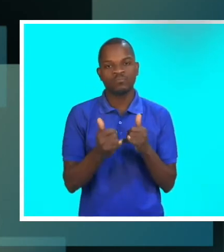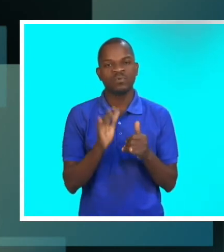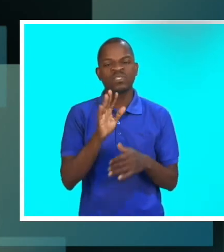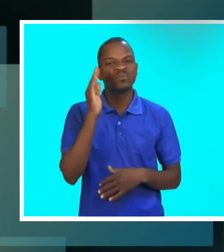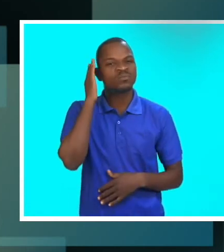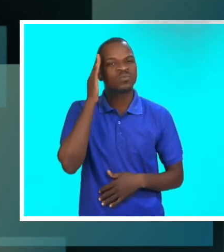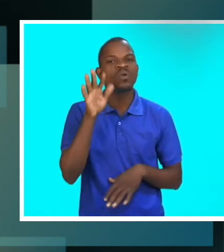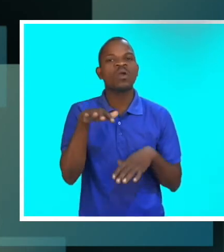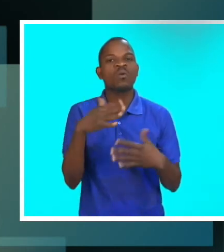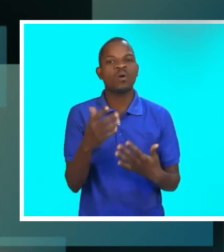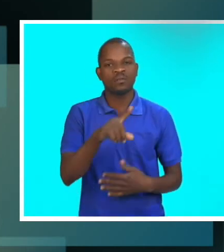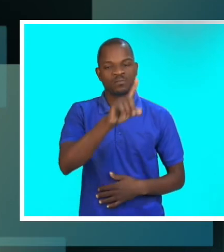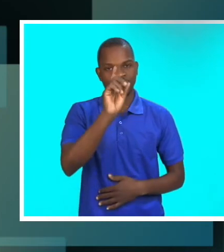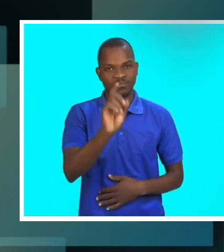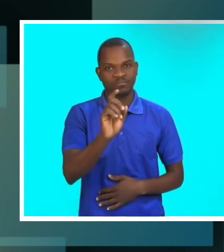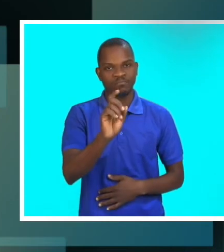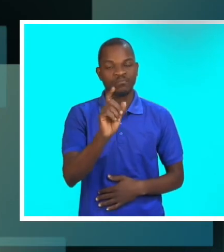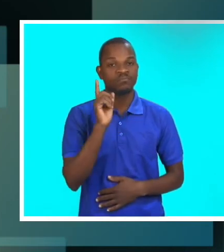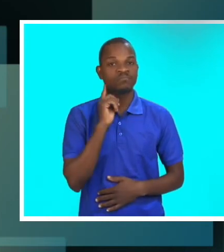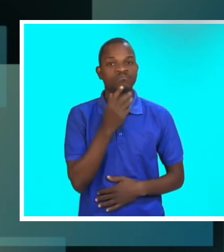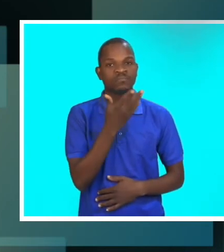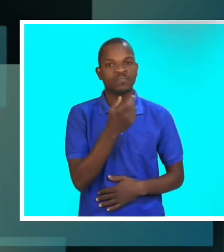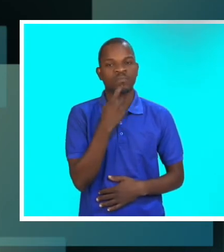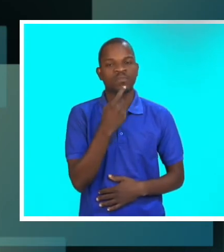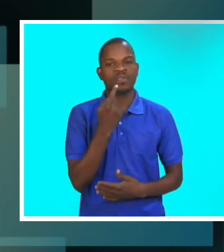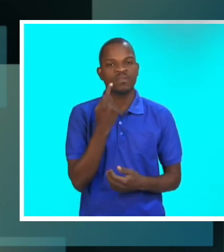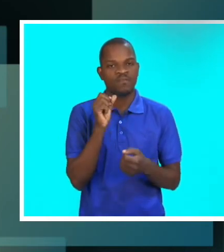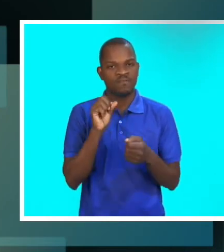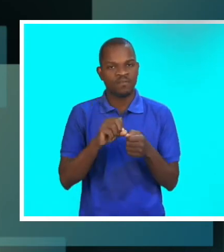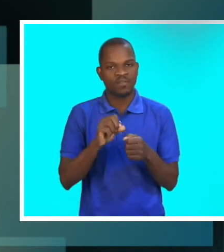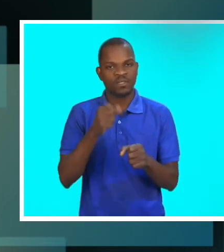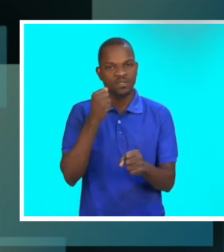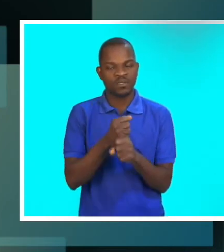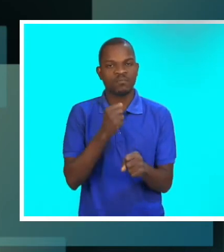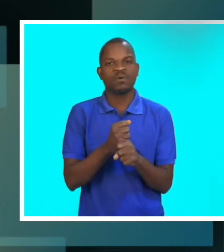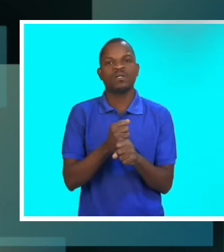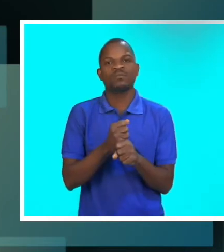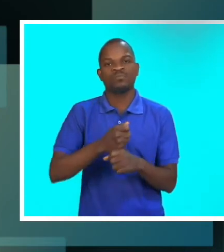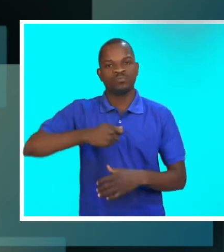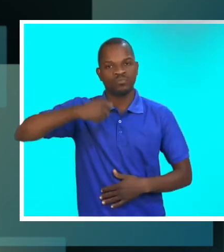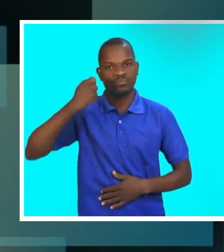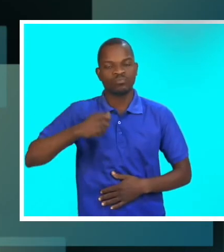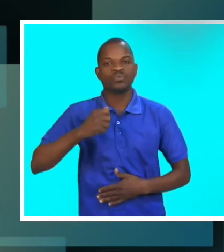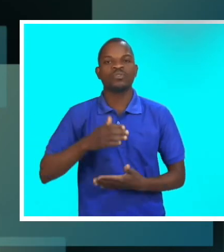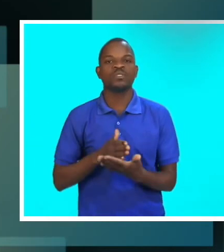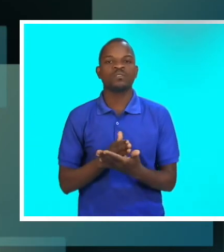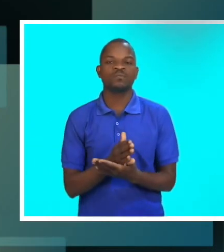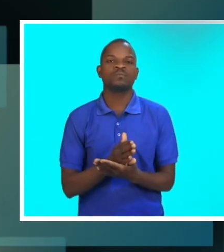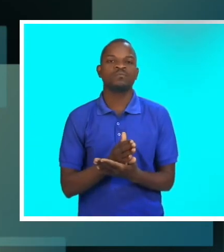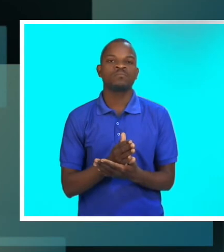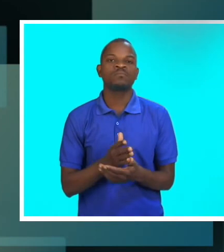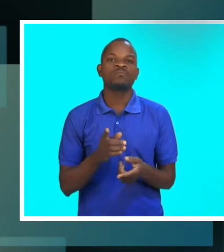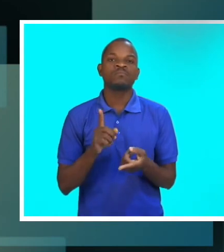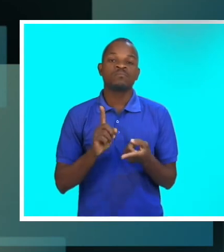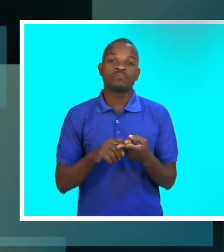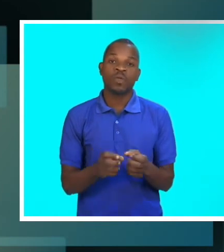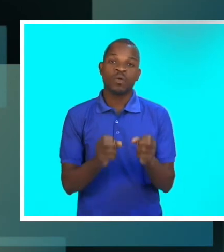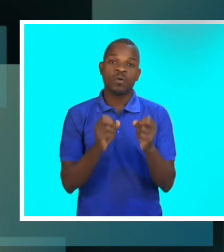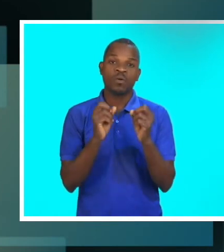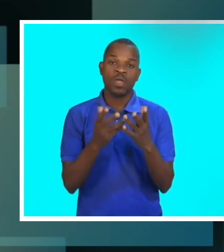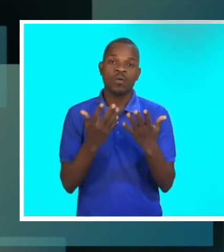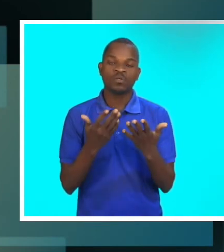É o seu nome de tradução. É jurista. De jurista. Pois é, hoje conversamos